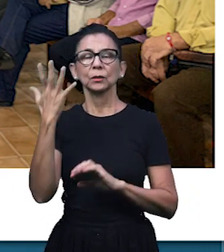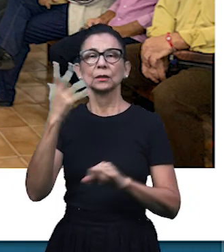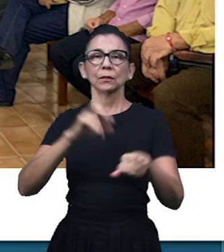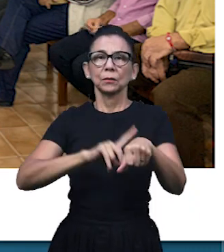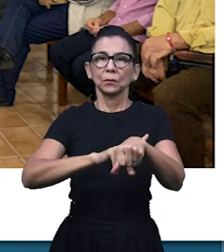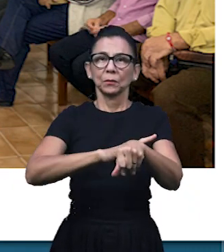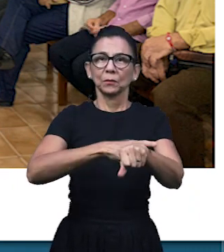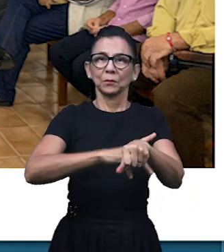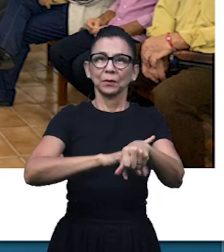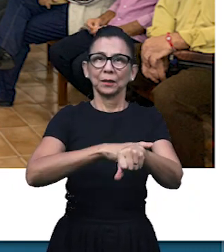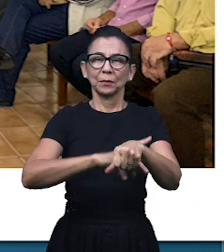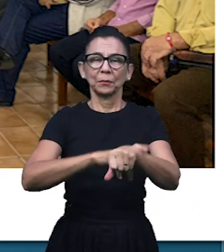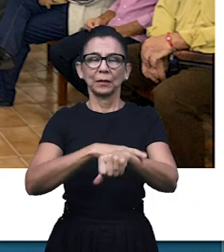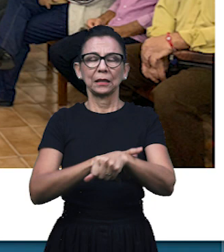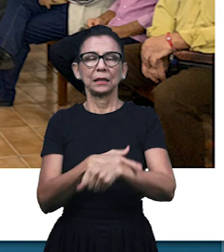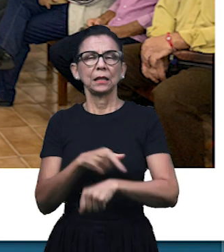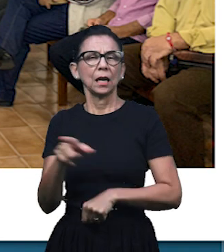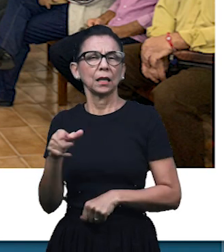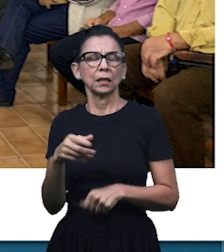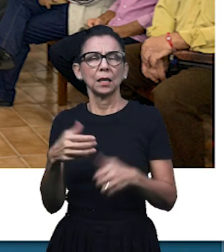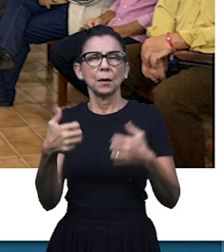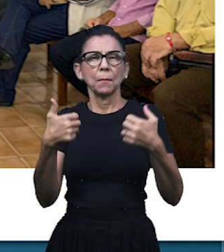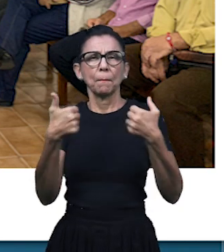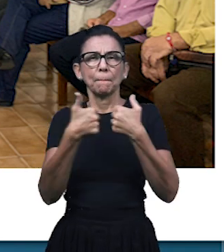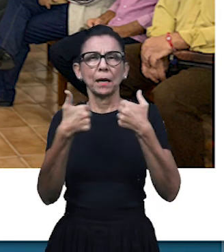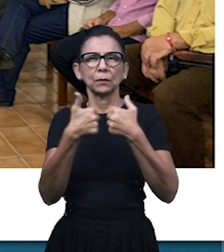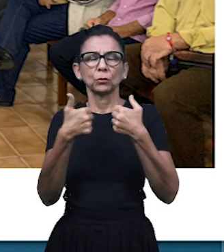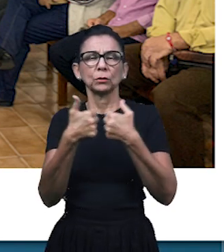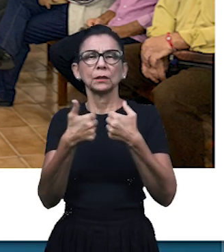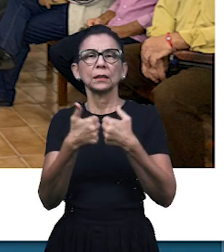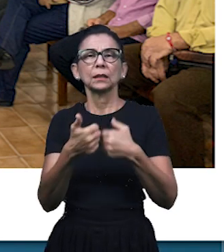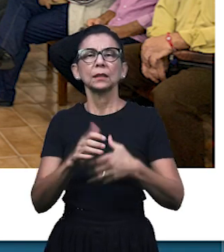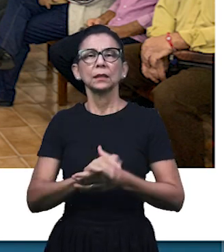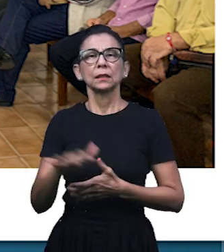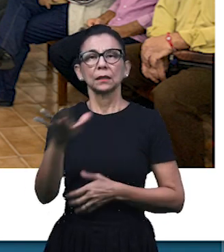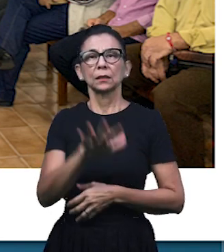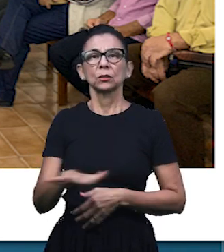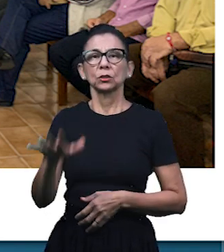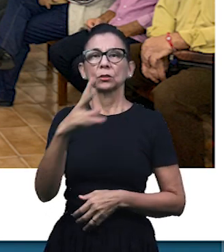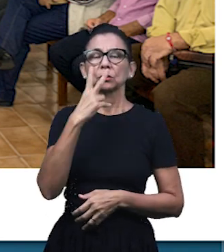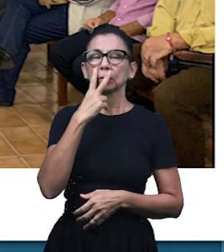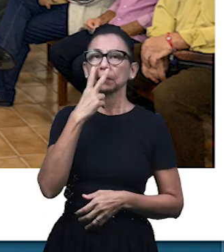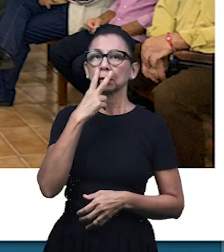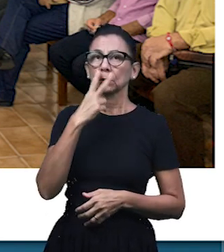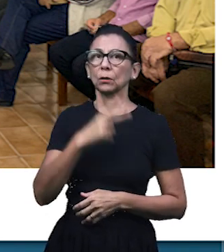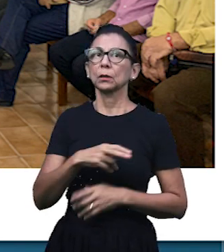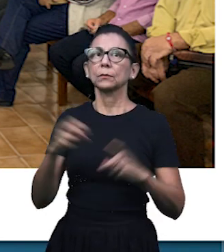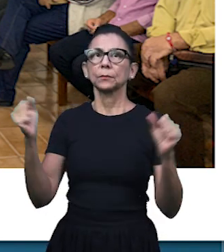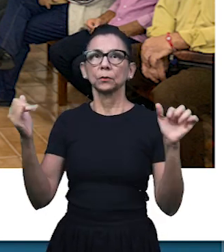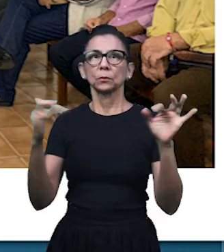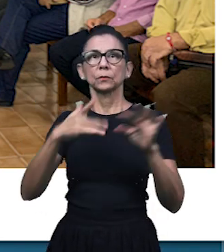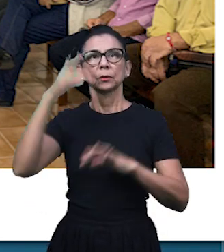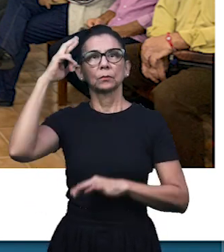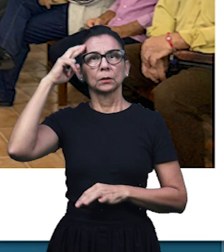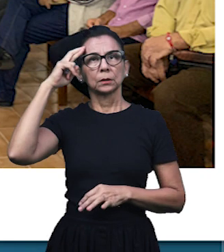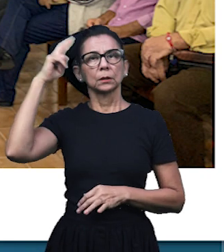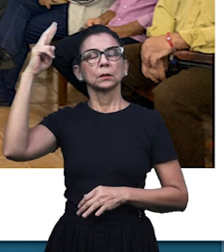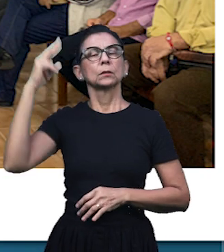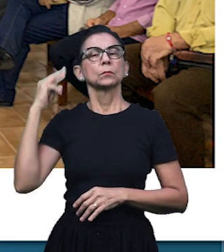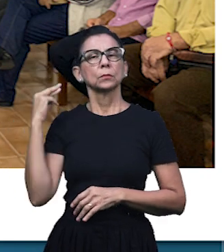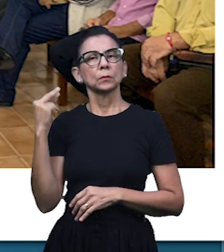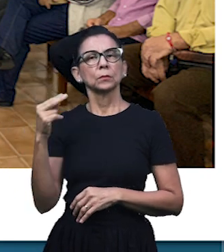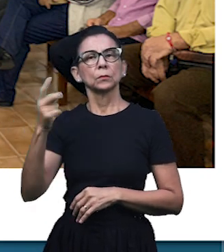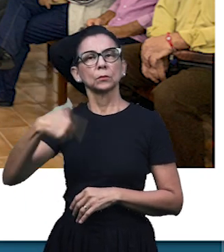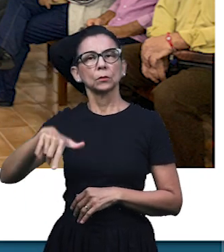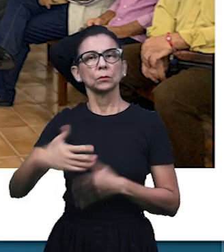de Guarapari, aqui próximo à Grande Vitória, e nós temos ali a glorificação ao Senhor nessa reunião, no aprendizado e